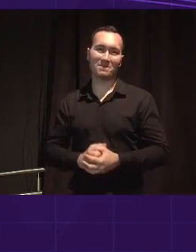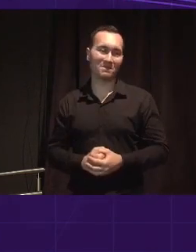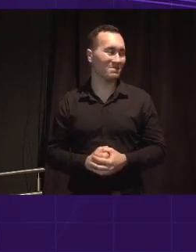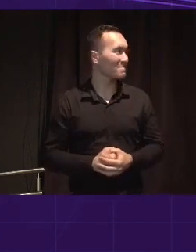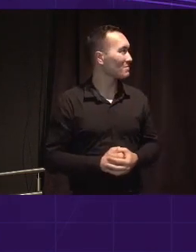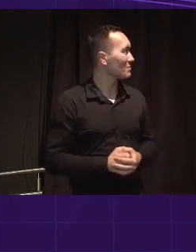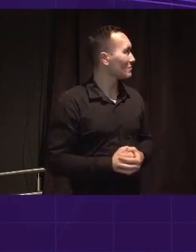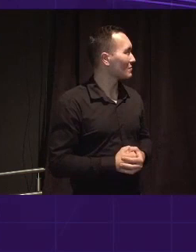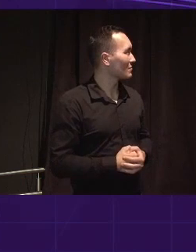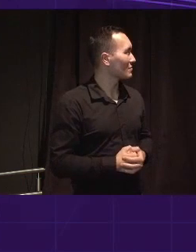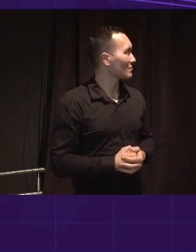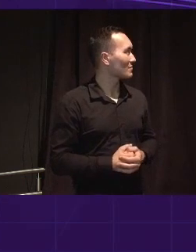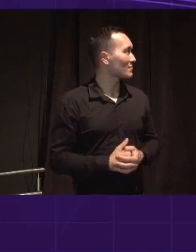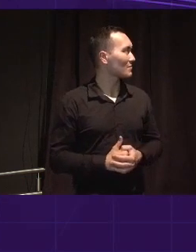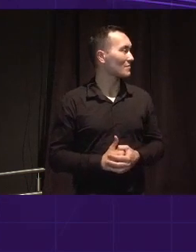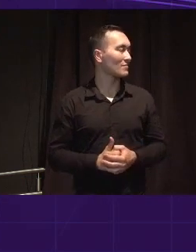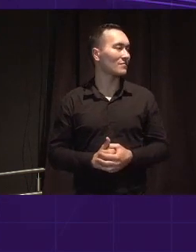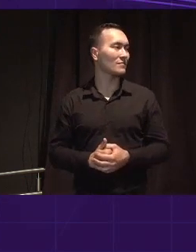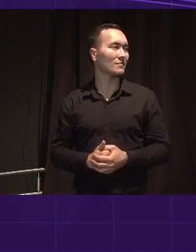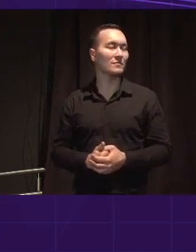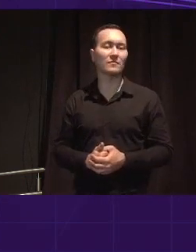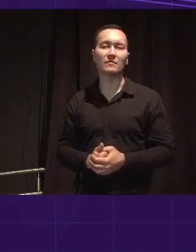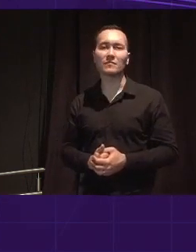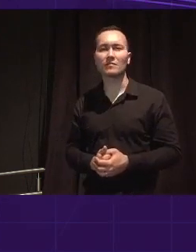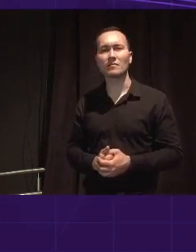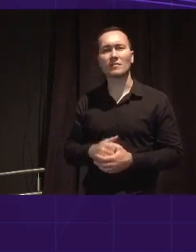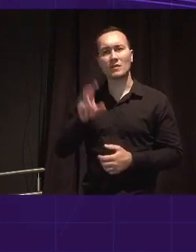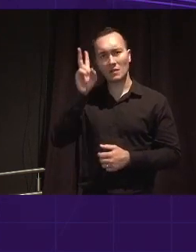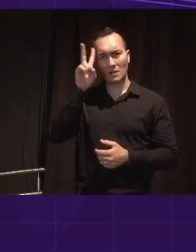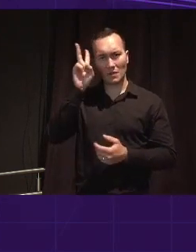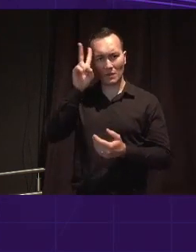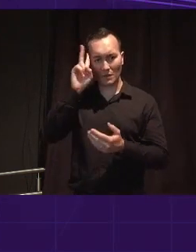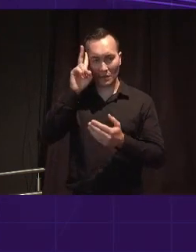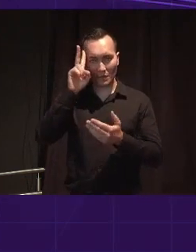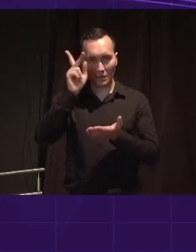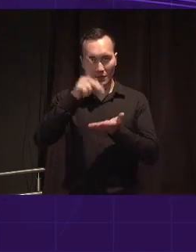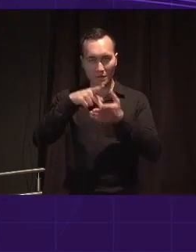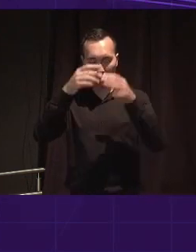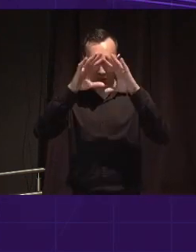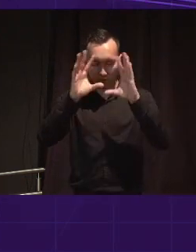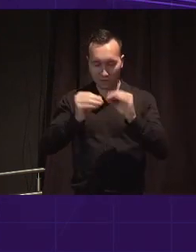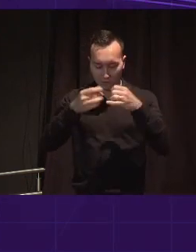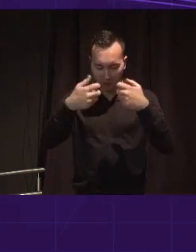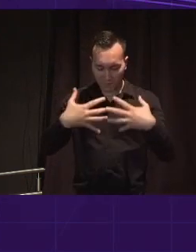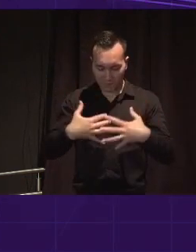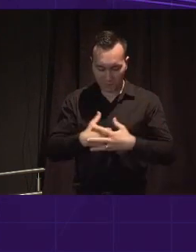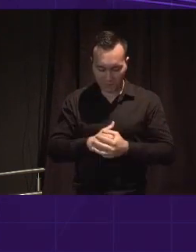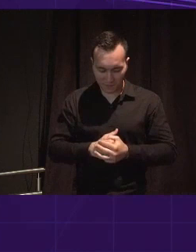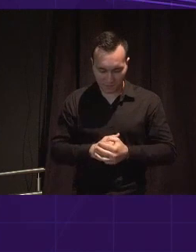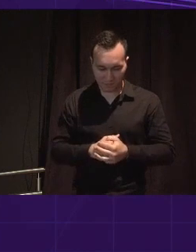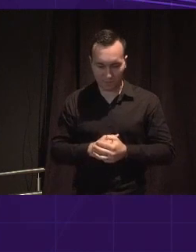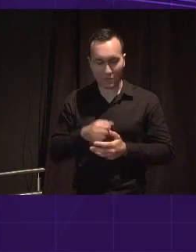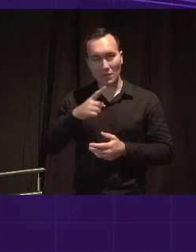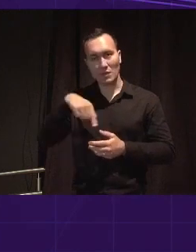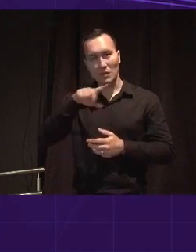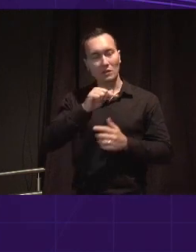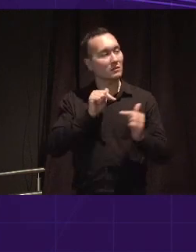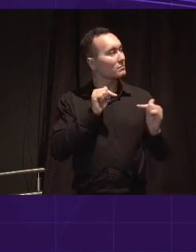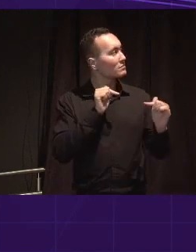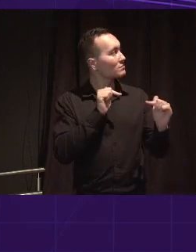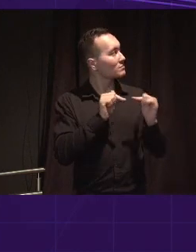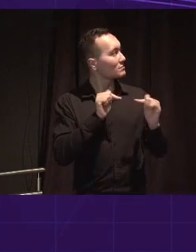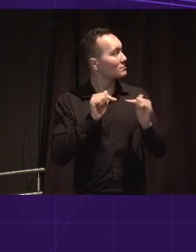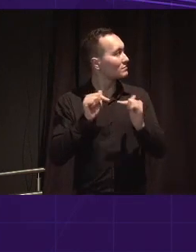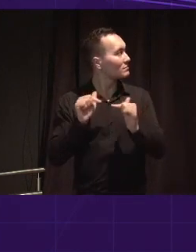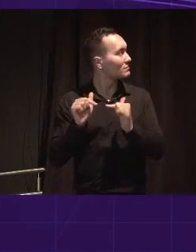Show, né? Então vamos contar um pouquinho dessa história. Então, a Jane e eu, a gente está vindo contar para vocês uma história, tá? Da Herdei Station, que é a empresa que a gente trabalha, e